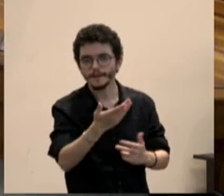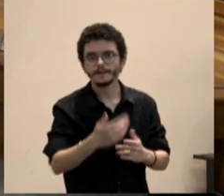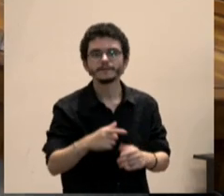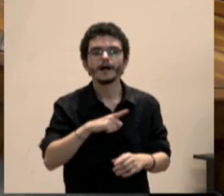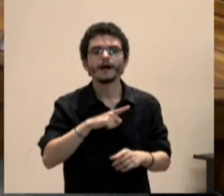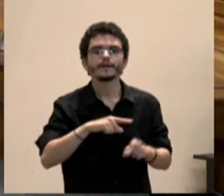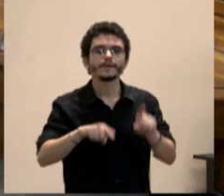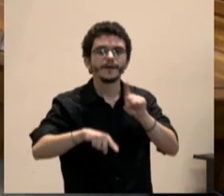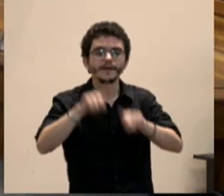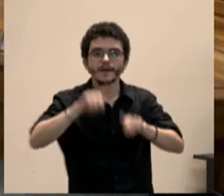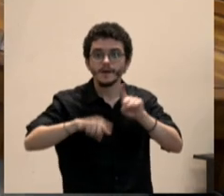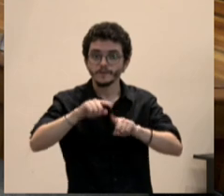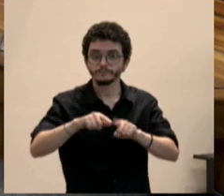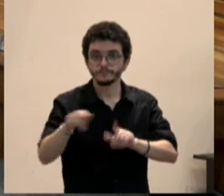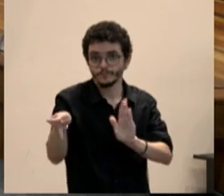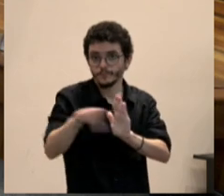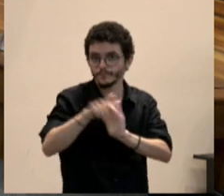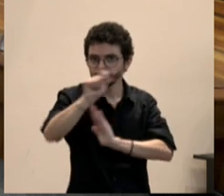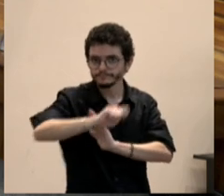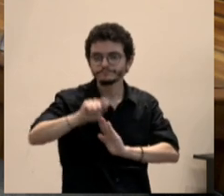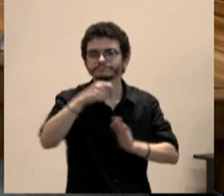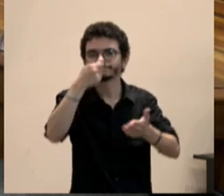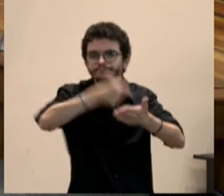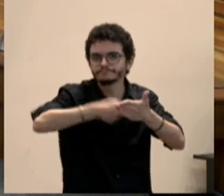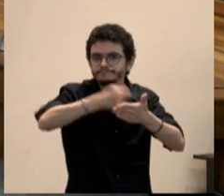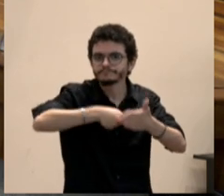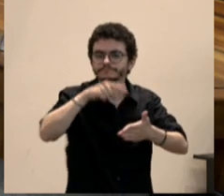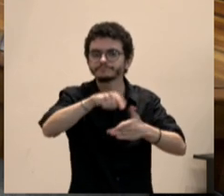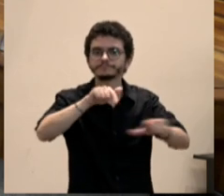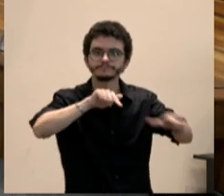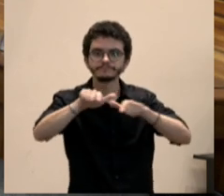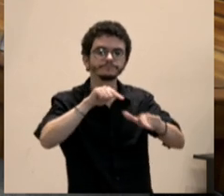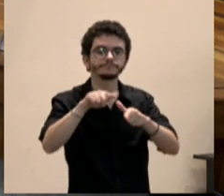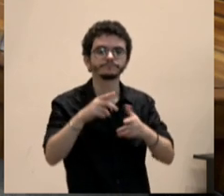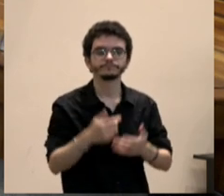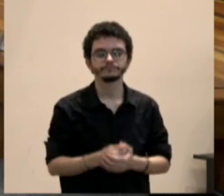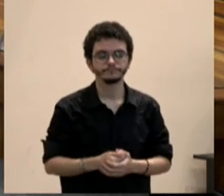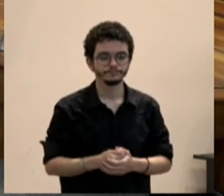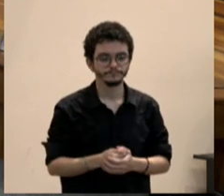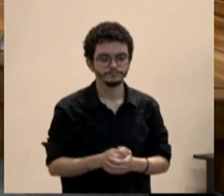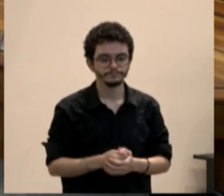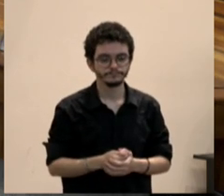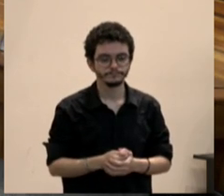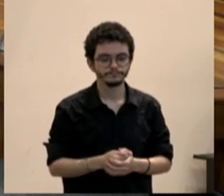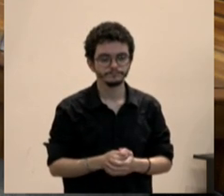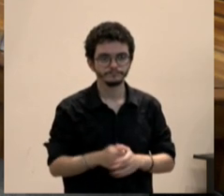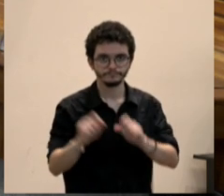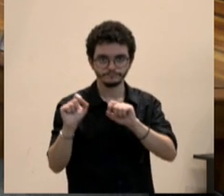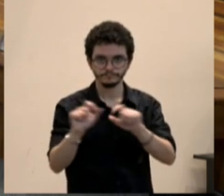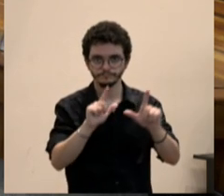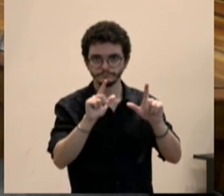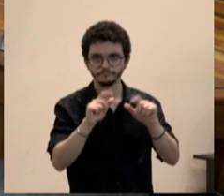associação e um dos que lutam lá por esses trabalhos que a gente faz o tempo todo. O próximo,